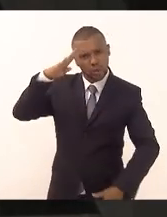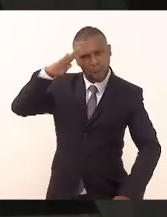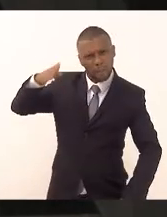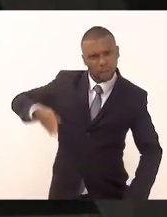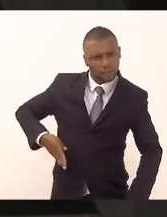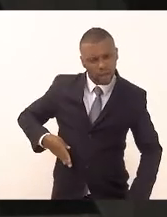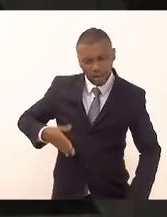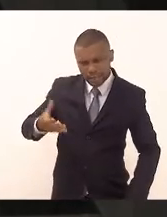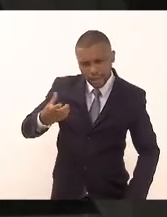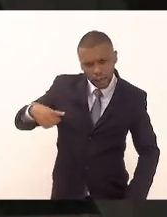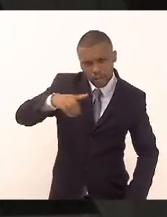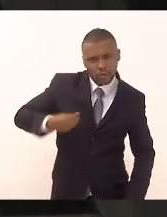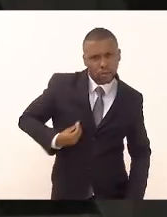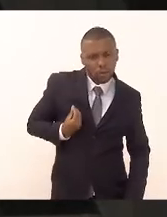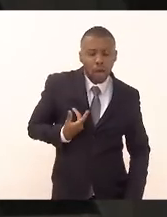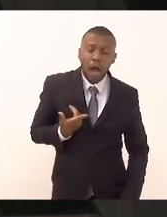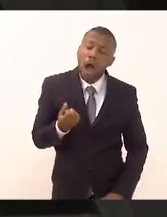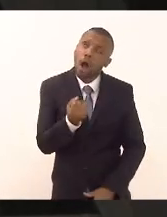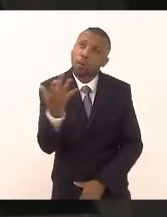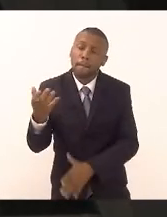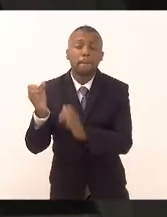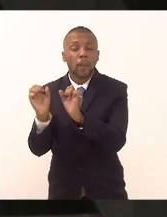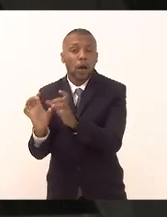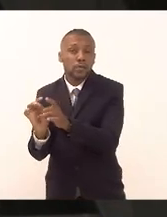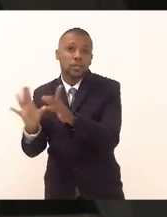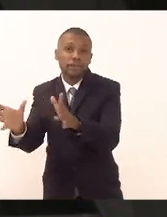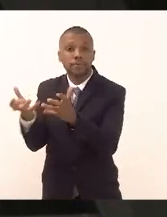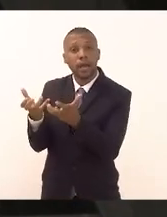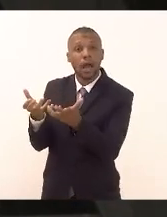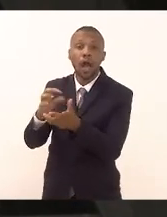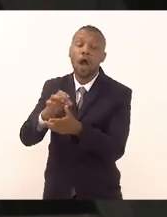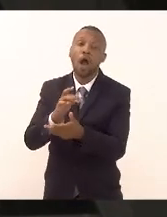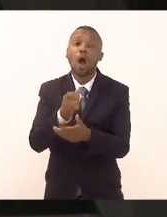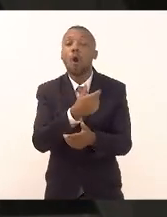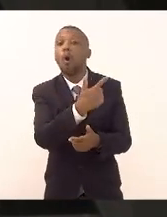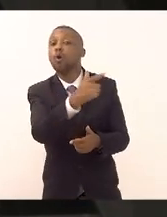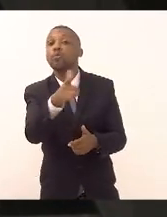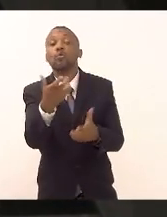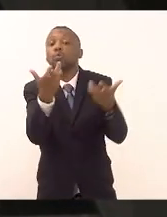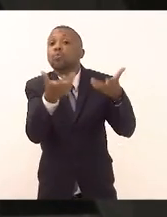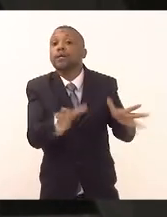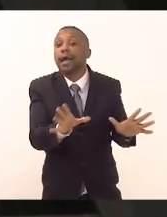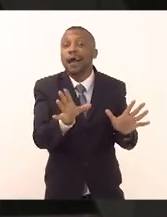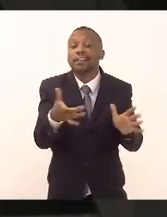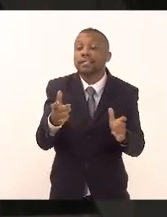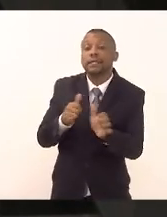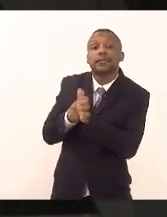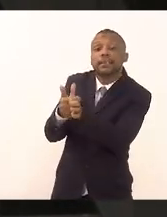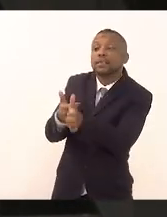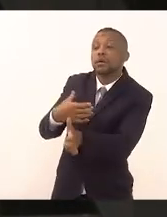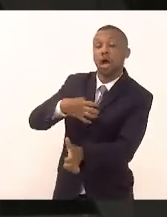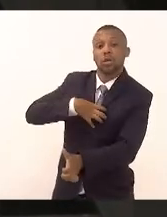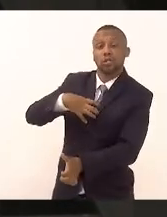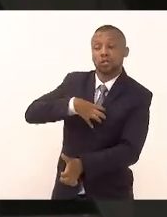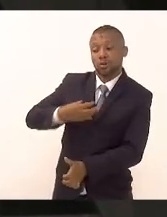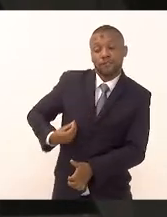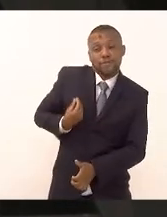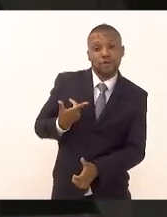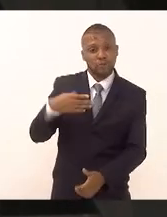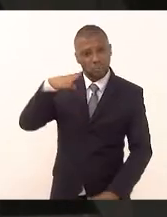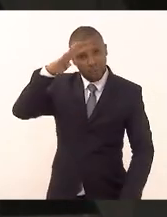isso para as suas vidas? Alguns podem querer, outros podem não querer e querer continuar estudando na FAETEC mesmo assim. Então, nós vamos